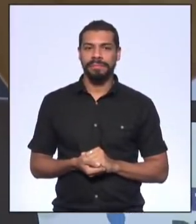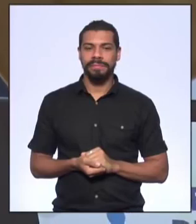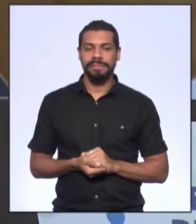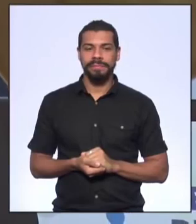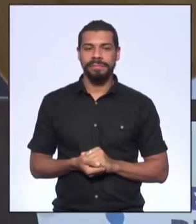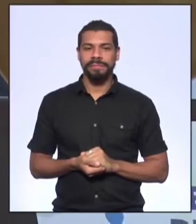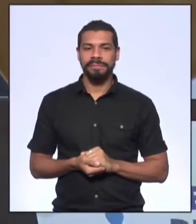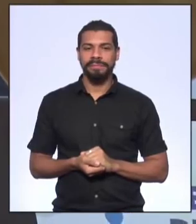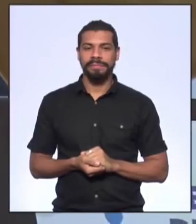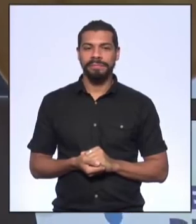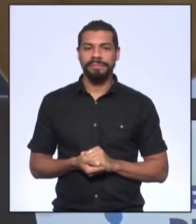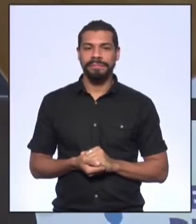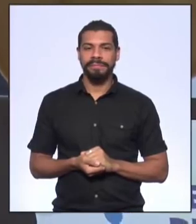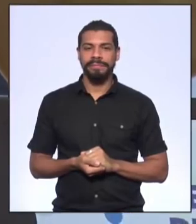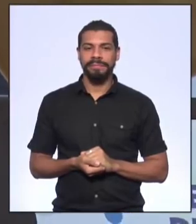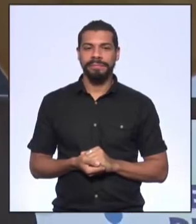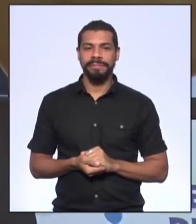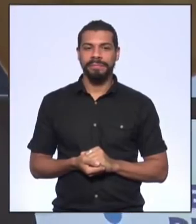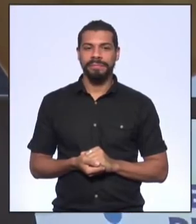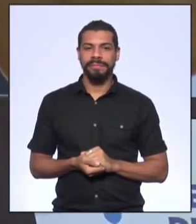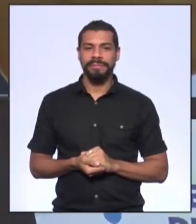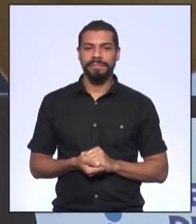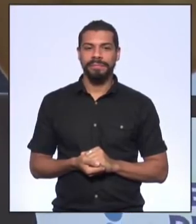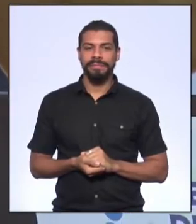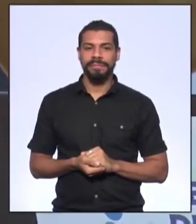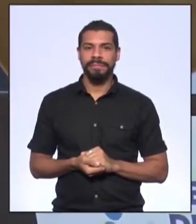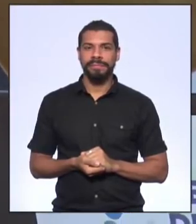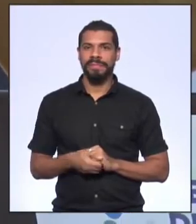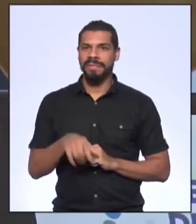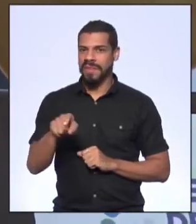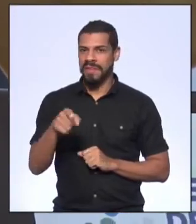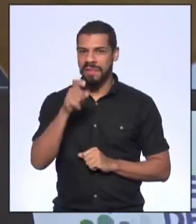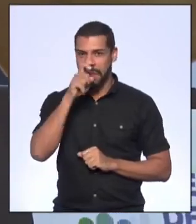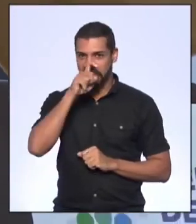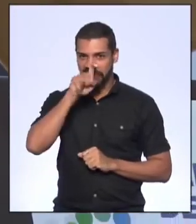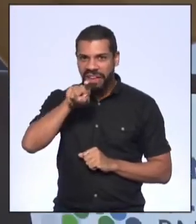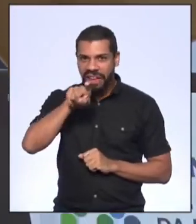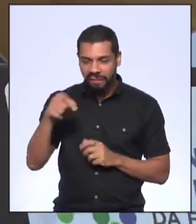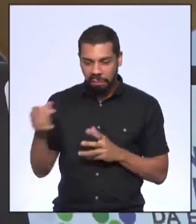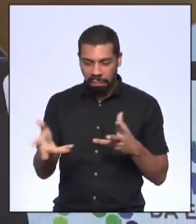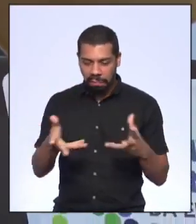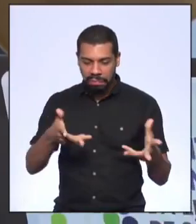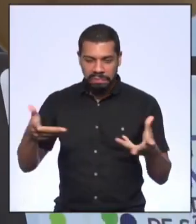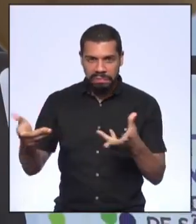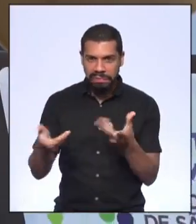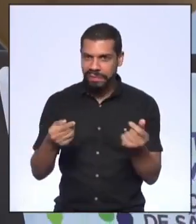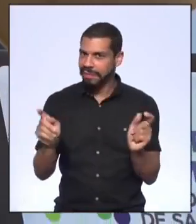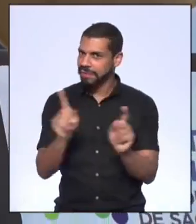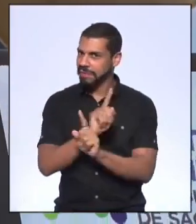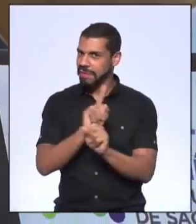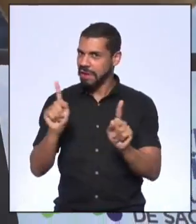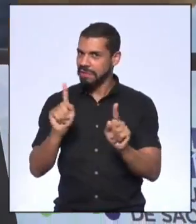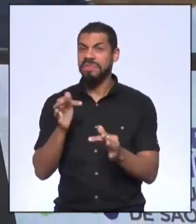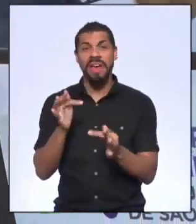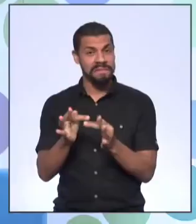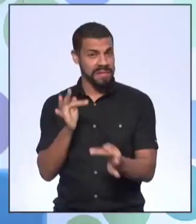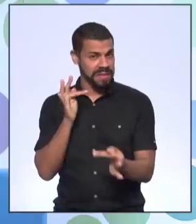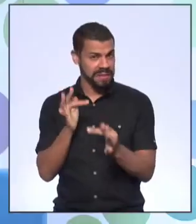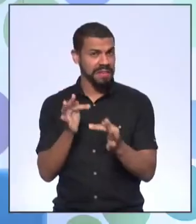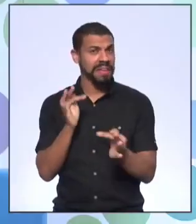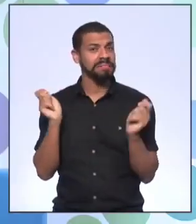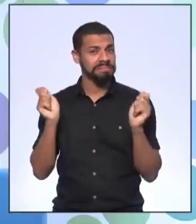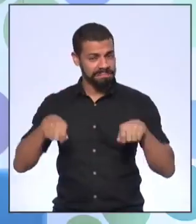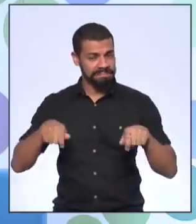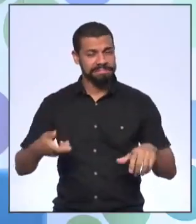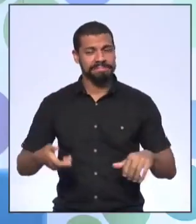Olha, tá vendo, pessoal? Isso não é bruxaria, não. É física. Tá vendo? O que